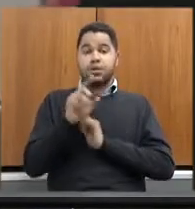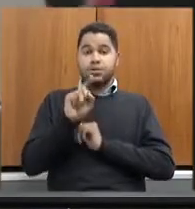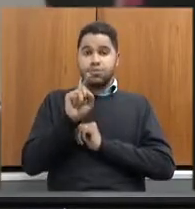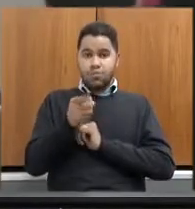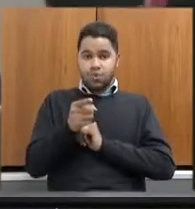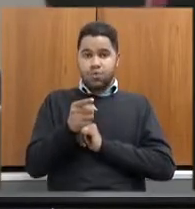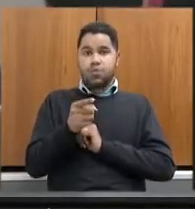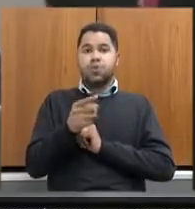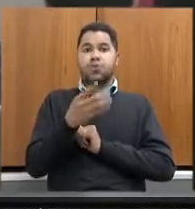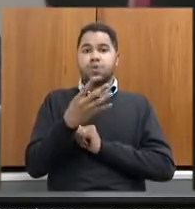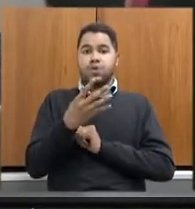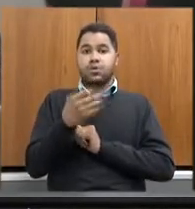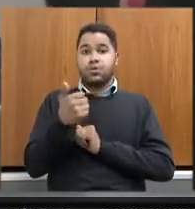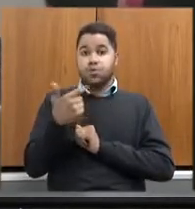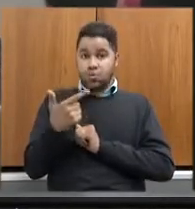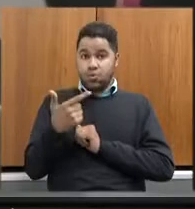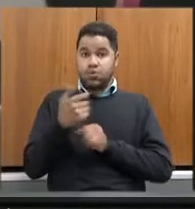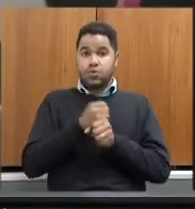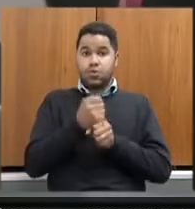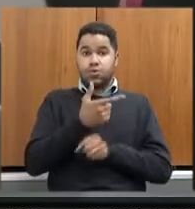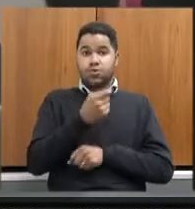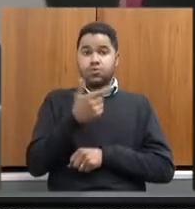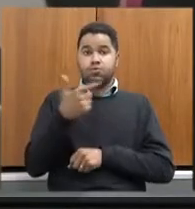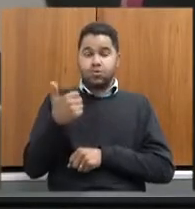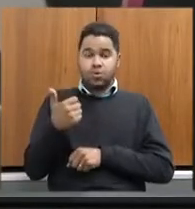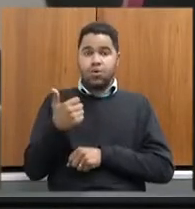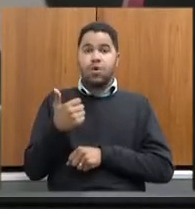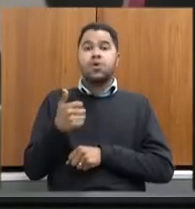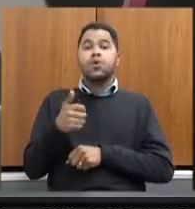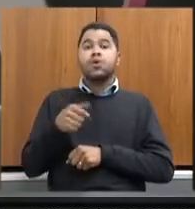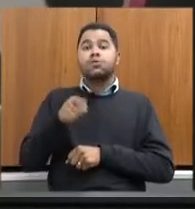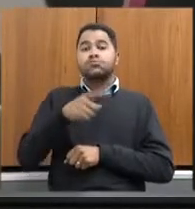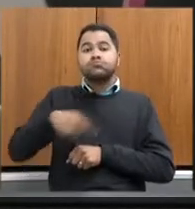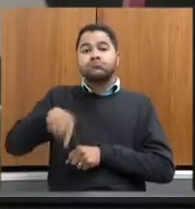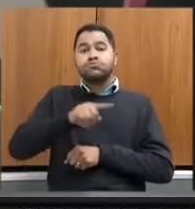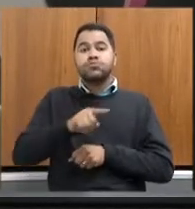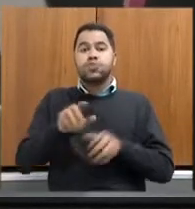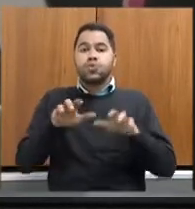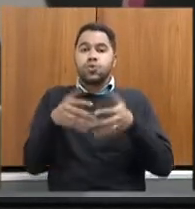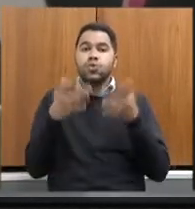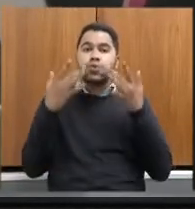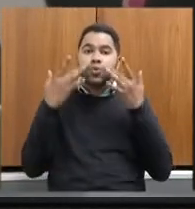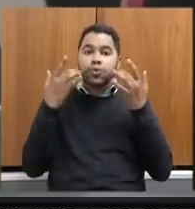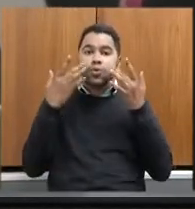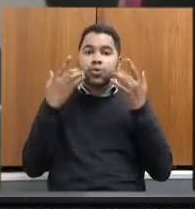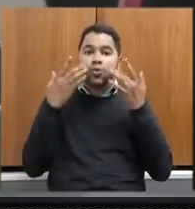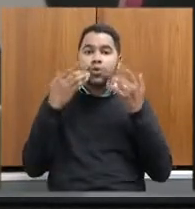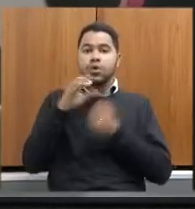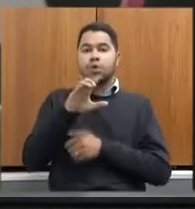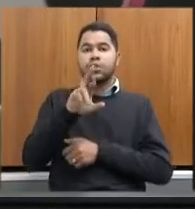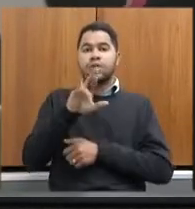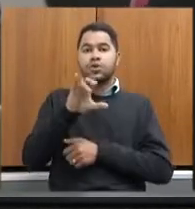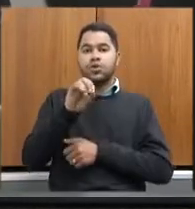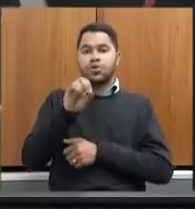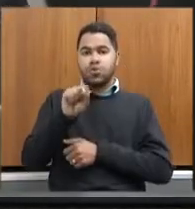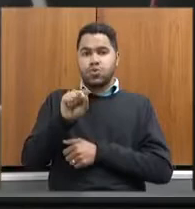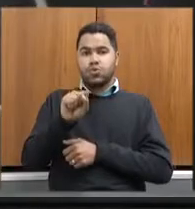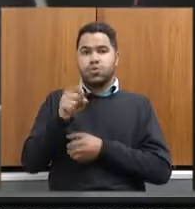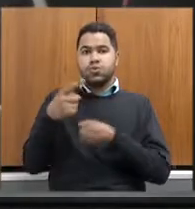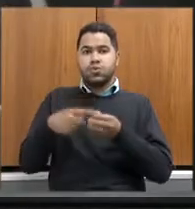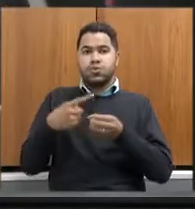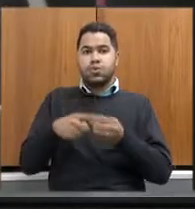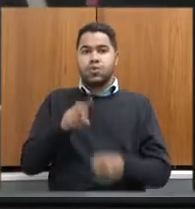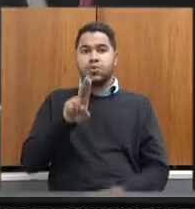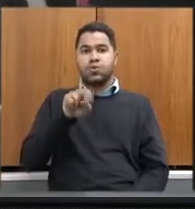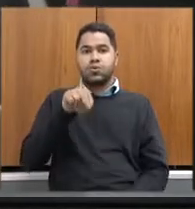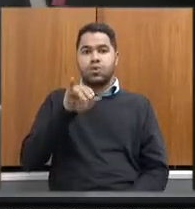2412/2003 um utilidade pública do grupo teatral creos do município